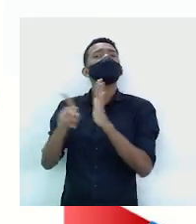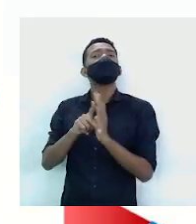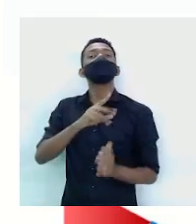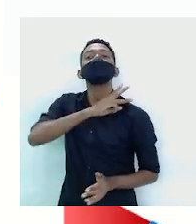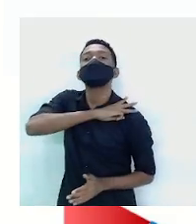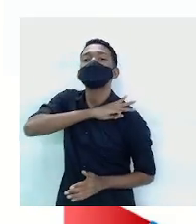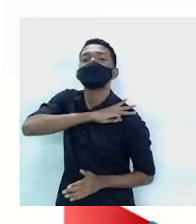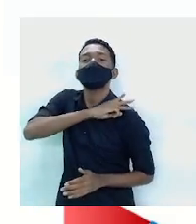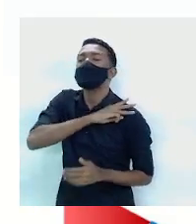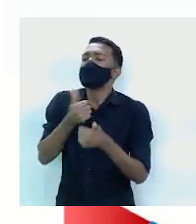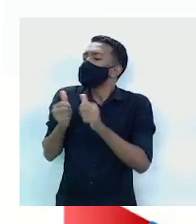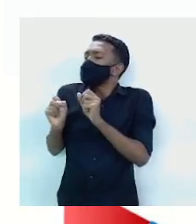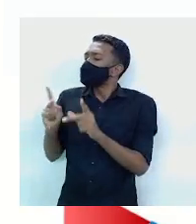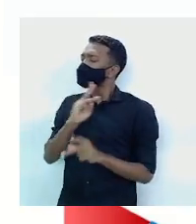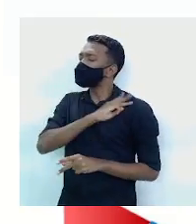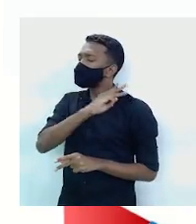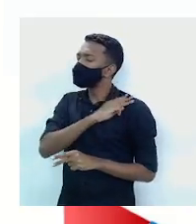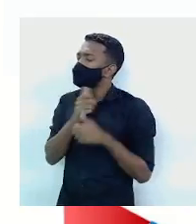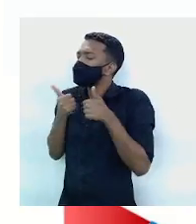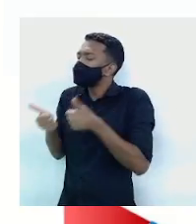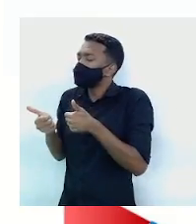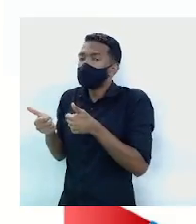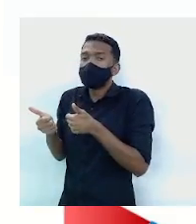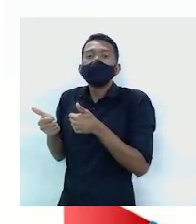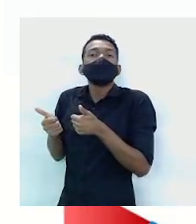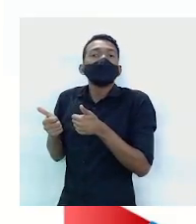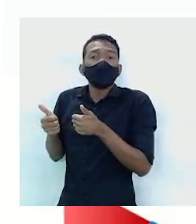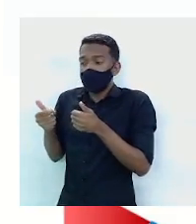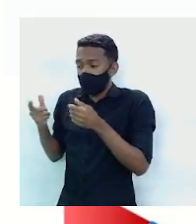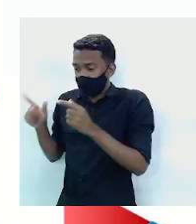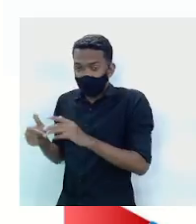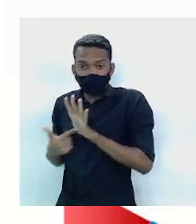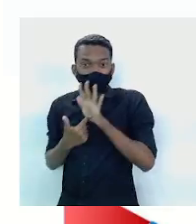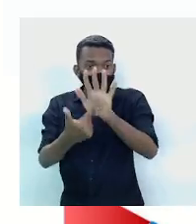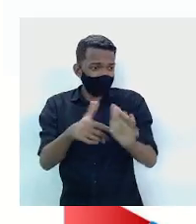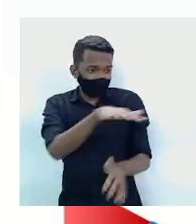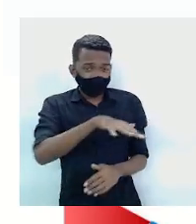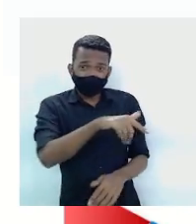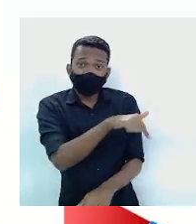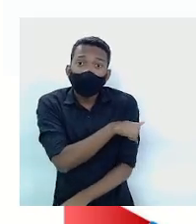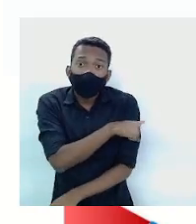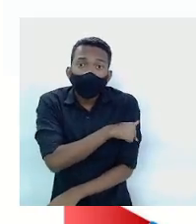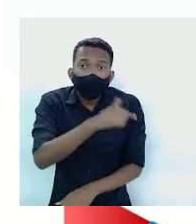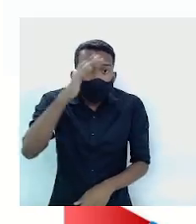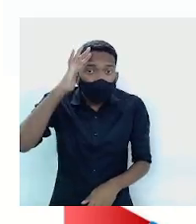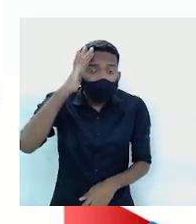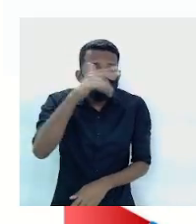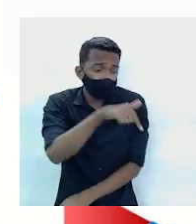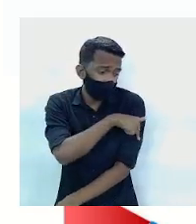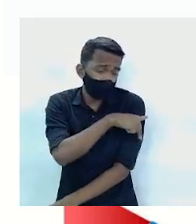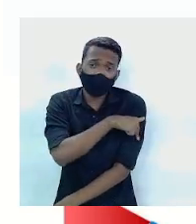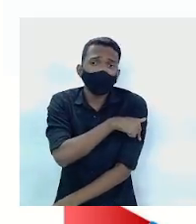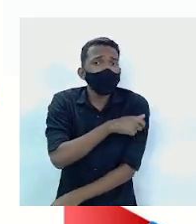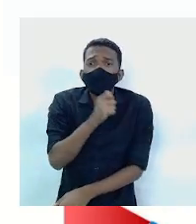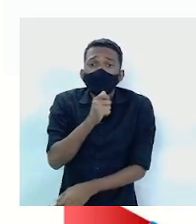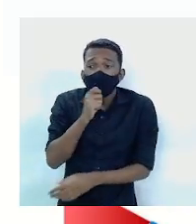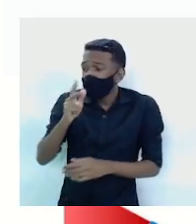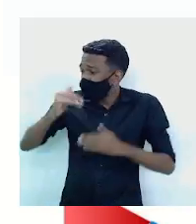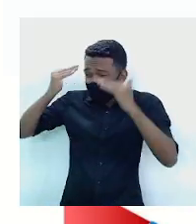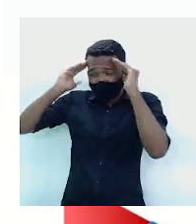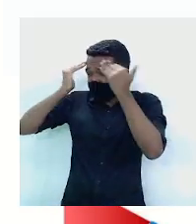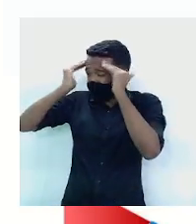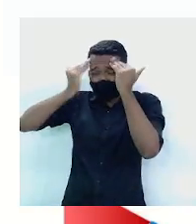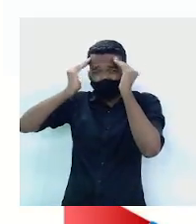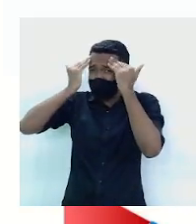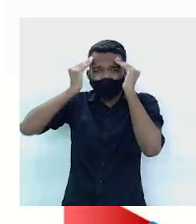de 3º ano do ensino médio. Provavelmente você que é do 7º ano, você está no ensino fundamental ainda, você vai sentir um